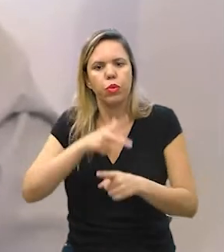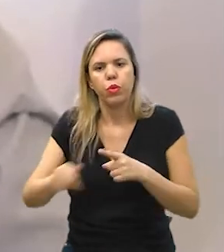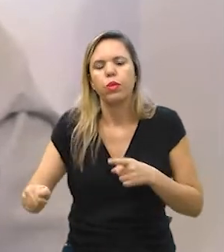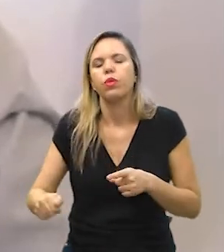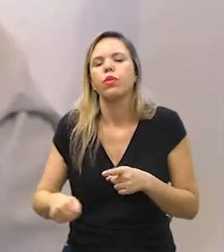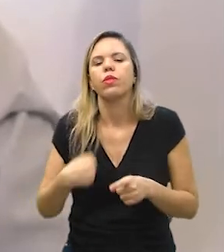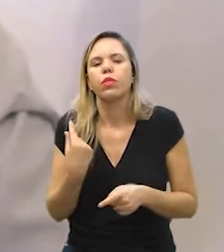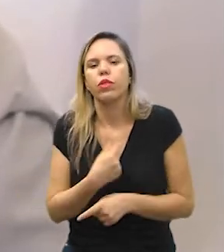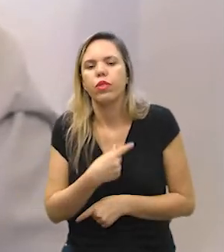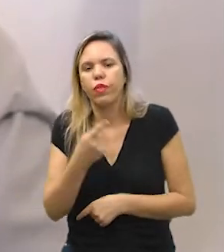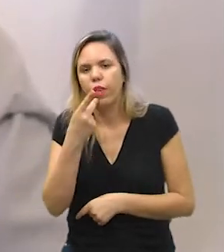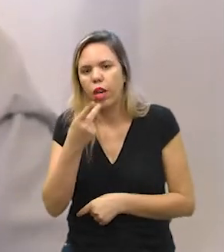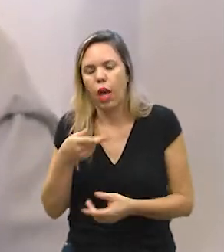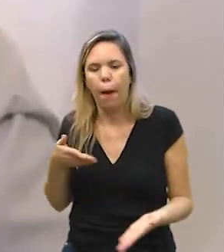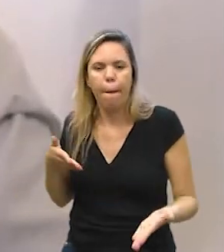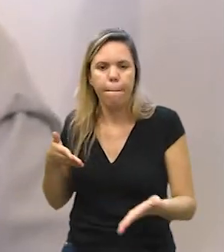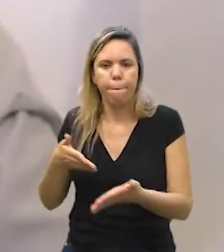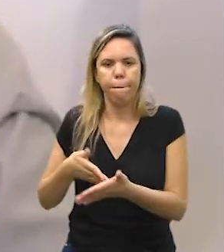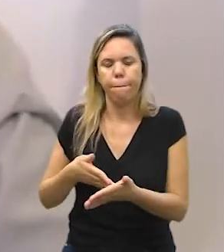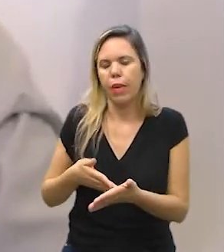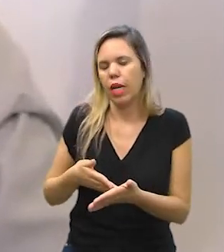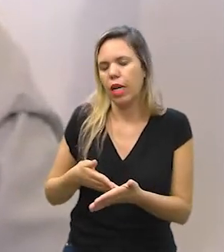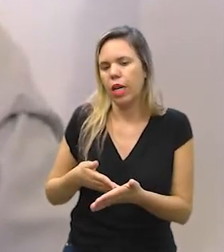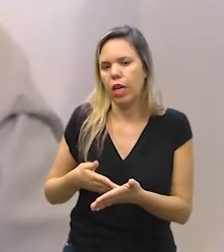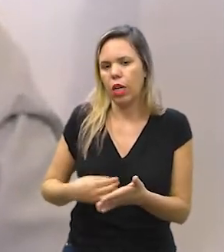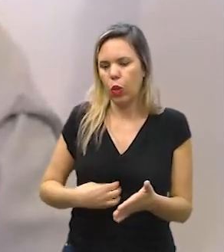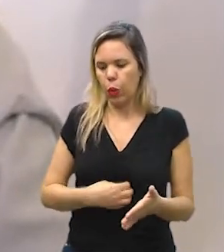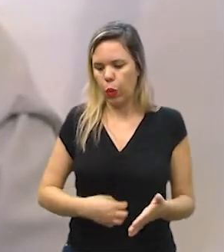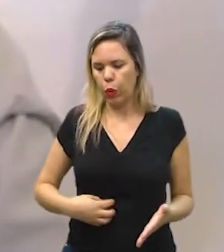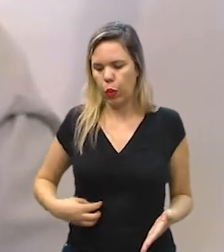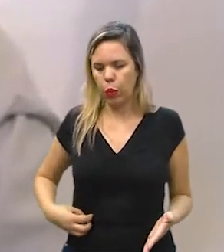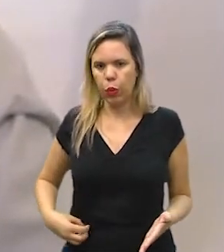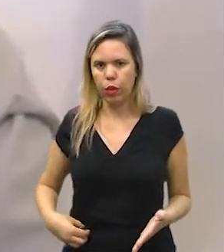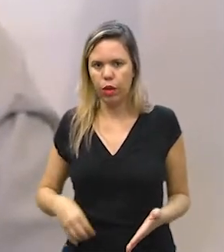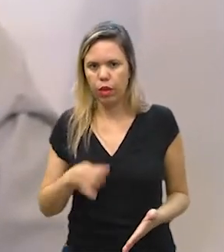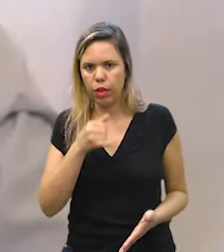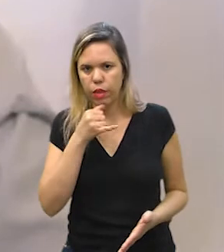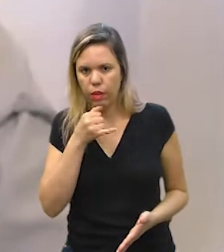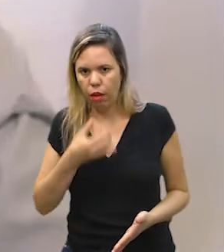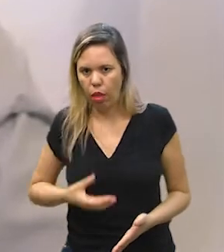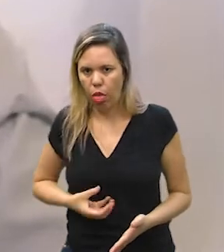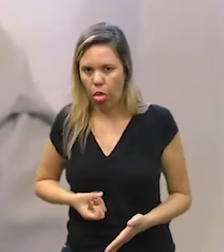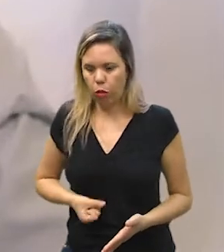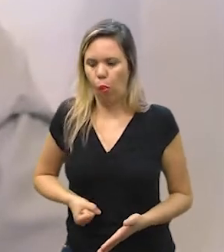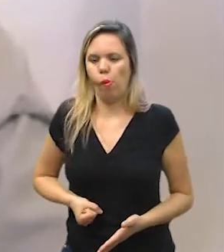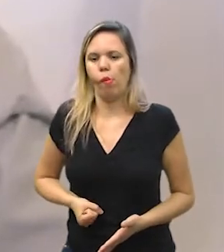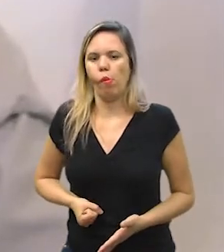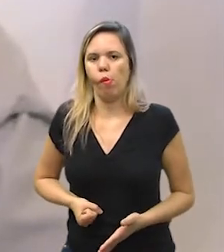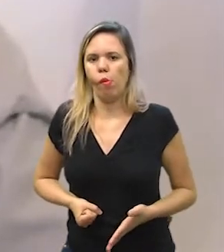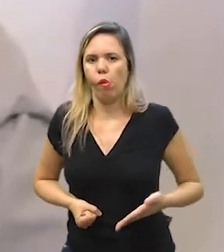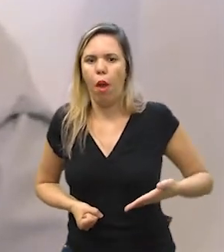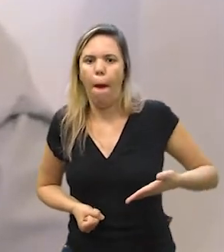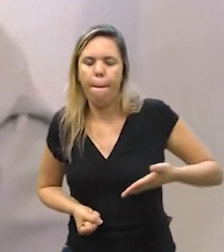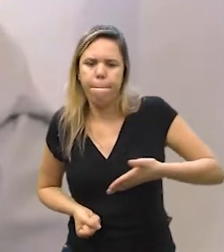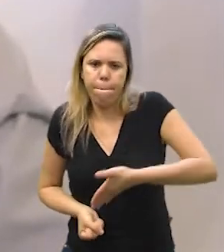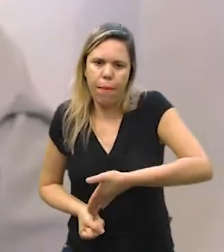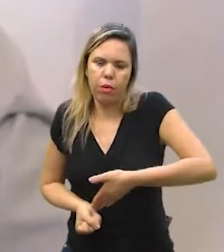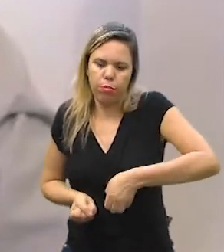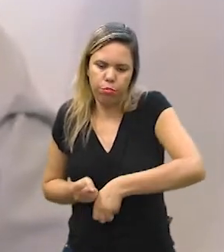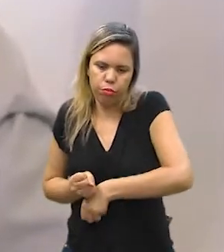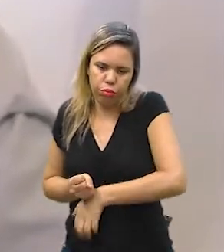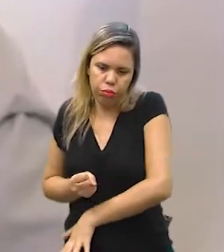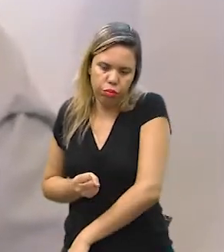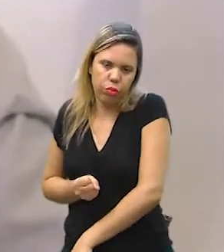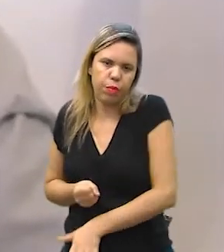que a gente chama da barreira intestinal, que é uma coisa física, como se fosse um muro que impede que